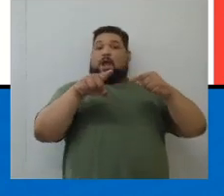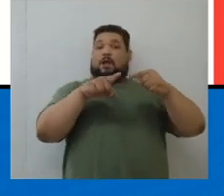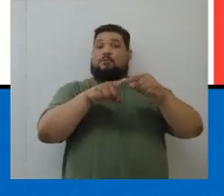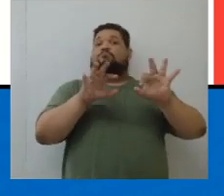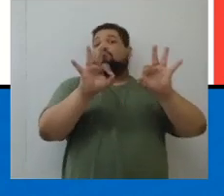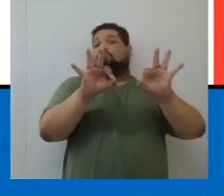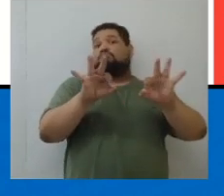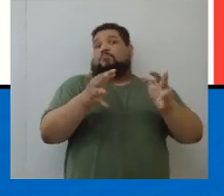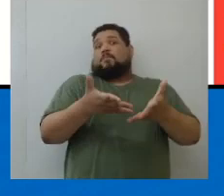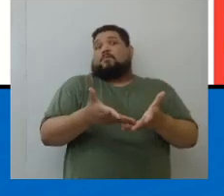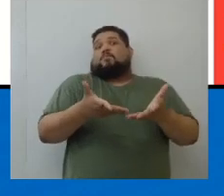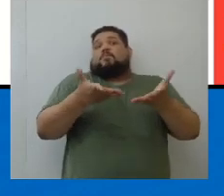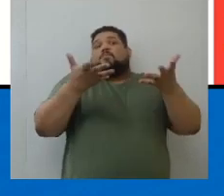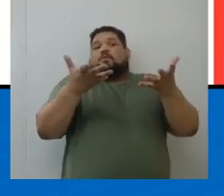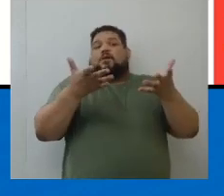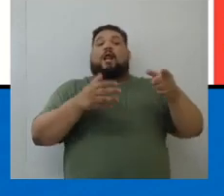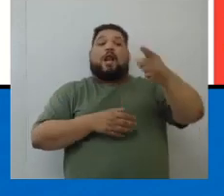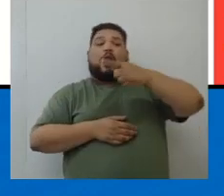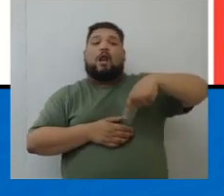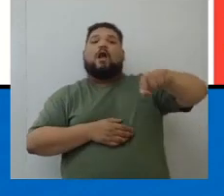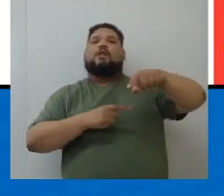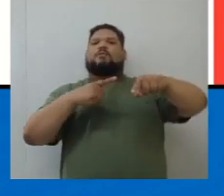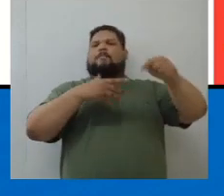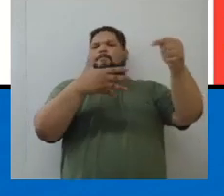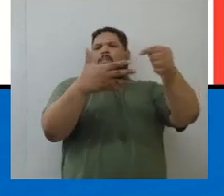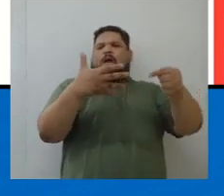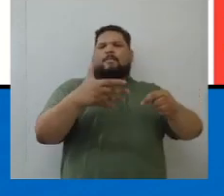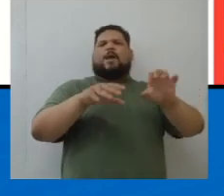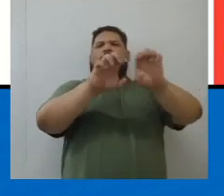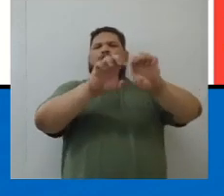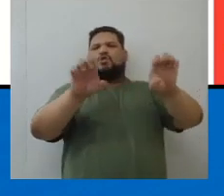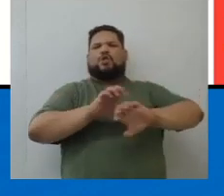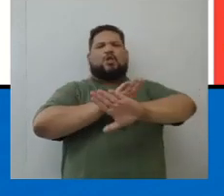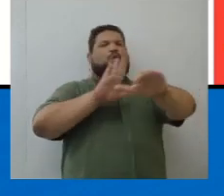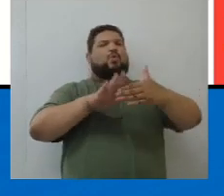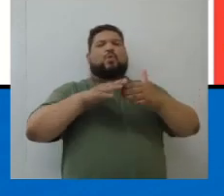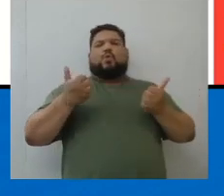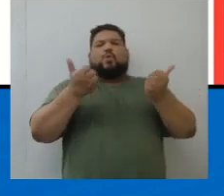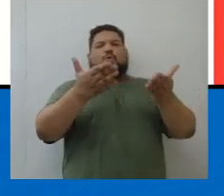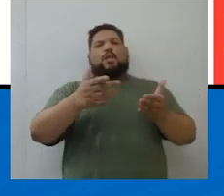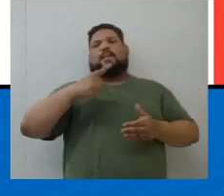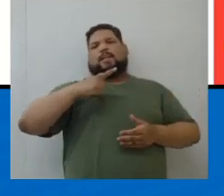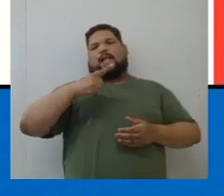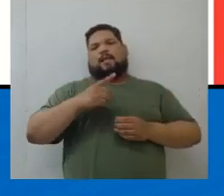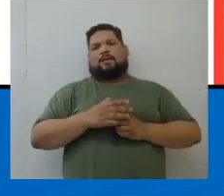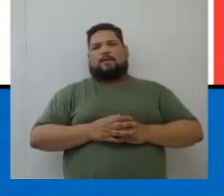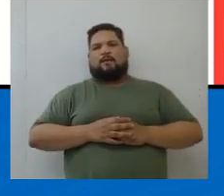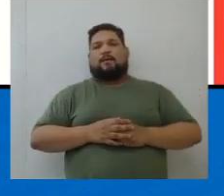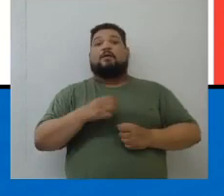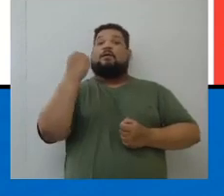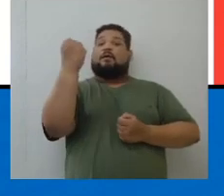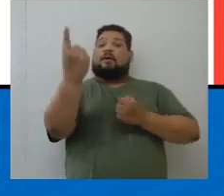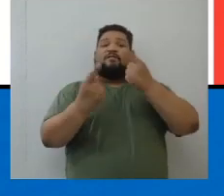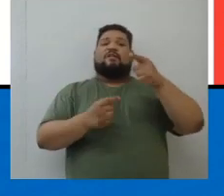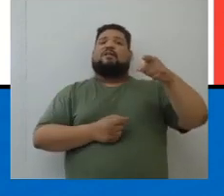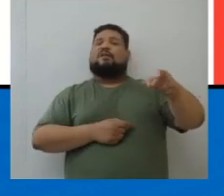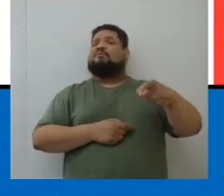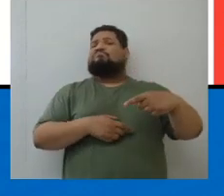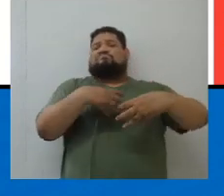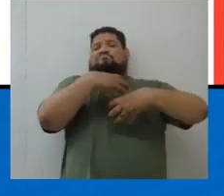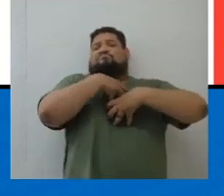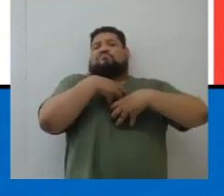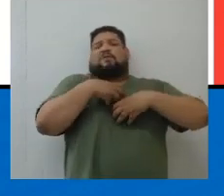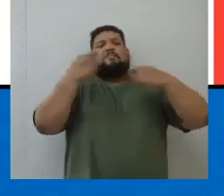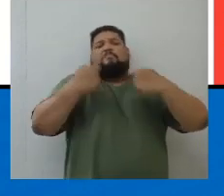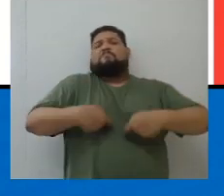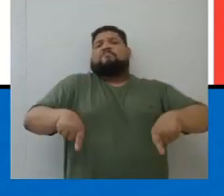de grande porte, que é dotado de toda a infraestrutura que ele precisa e que muitas vezes faz com que ele nem tenha necessidade